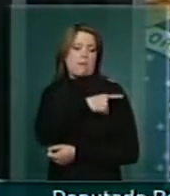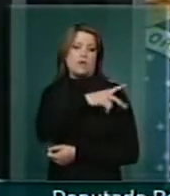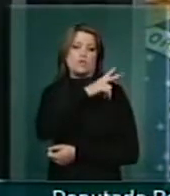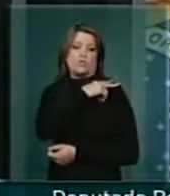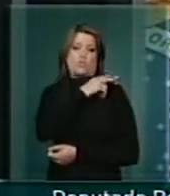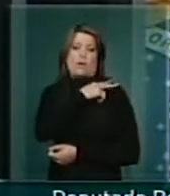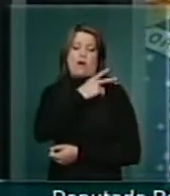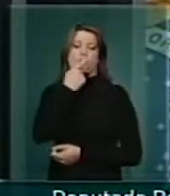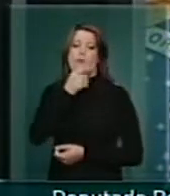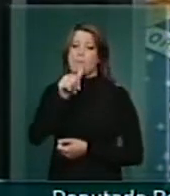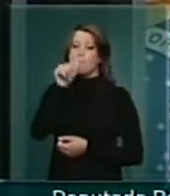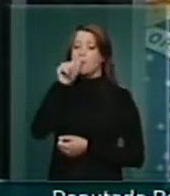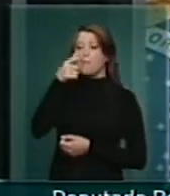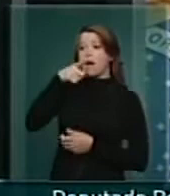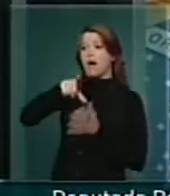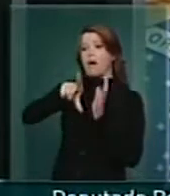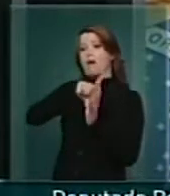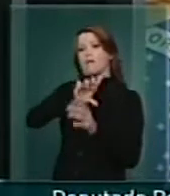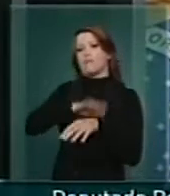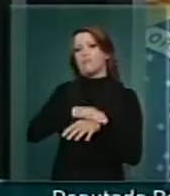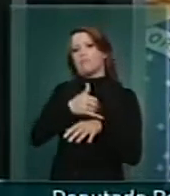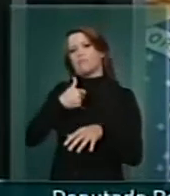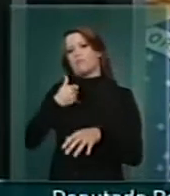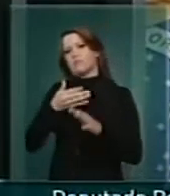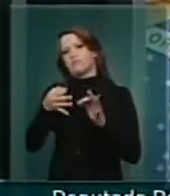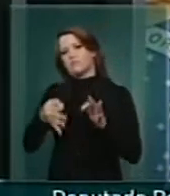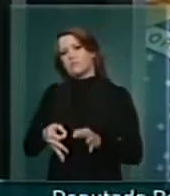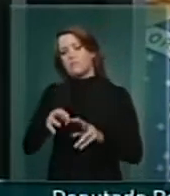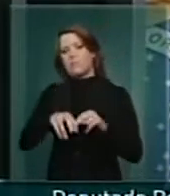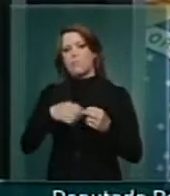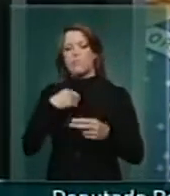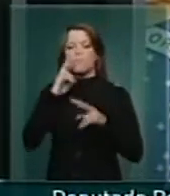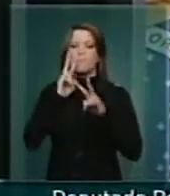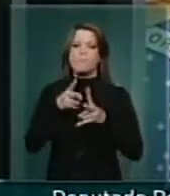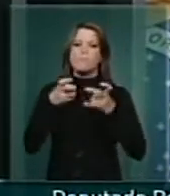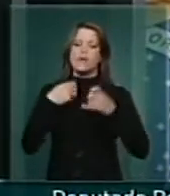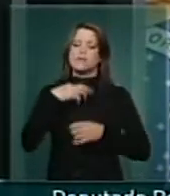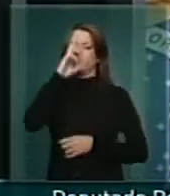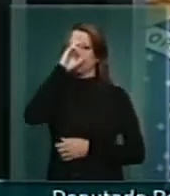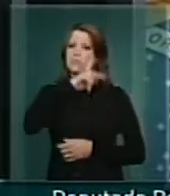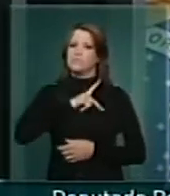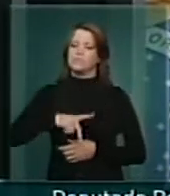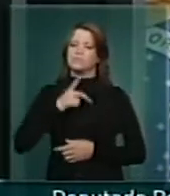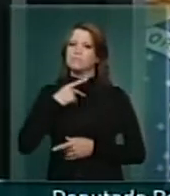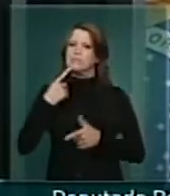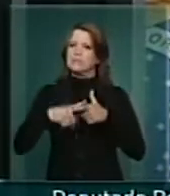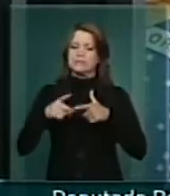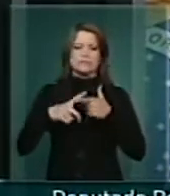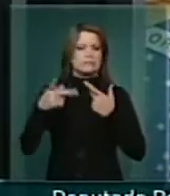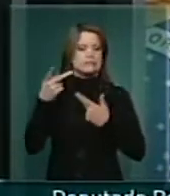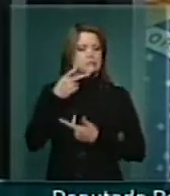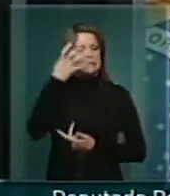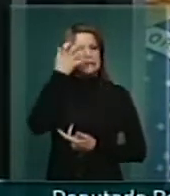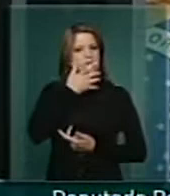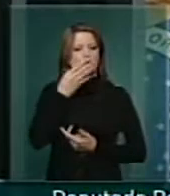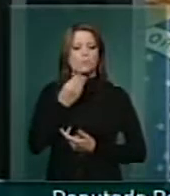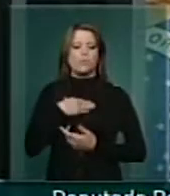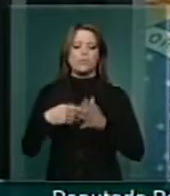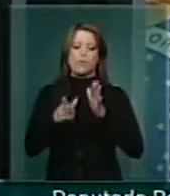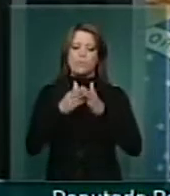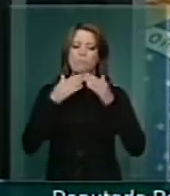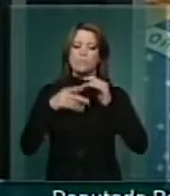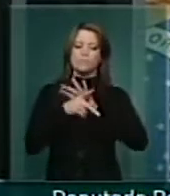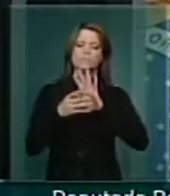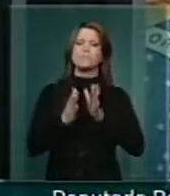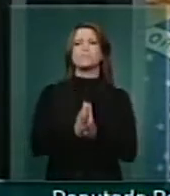ingestão precoce, entre outros problemas. Como vem, senhora presidenta, a situação é dramática. Faço um apelo a esta casa